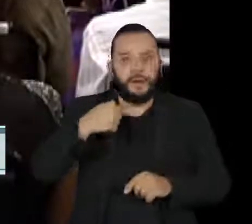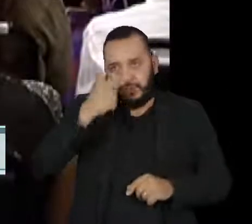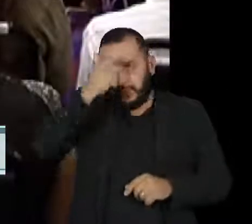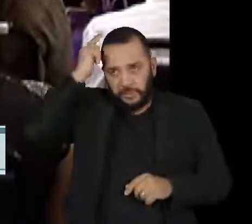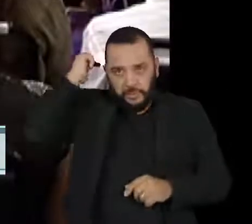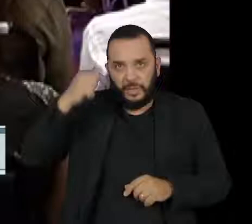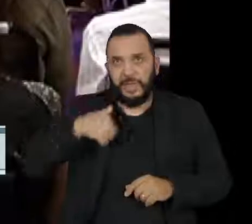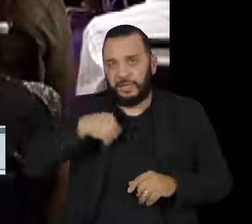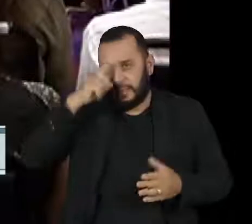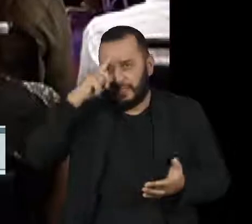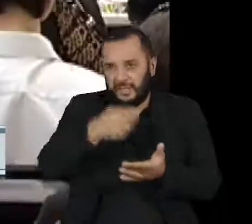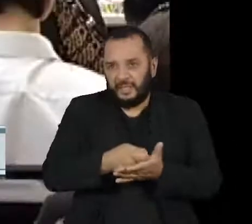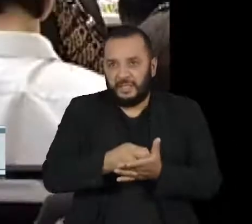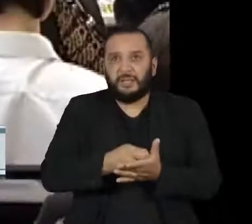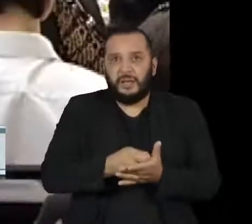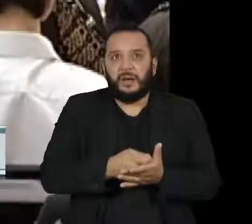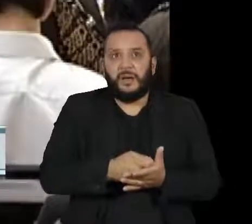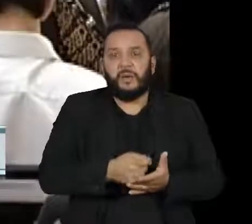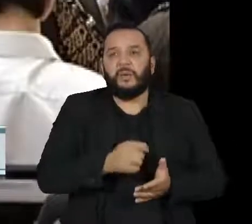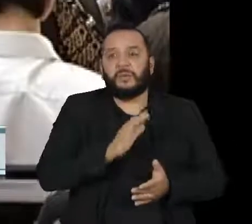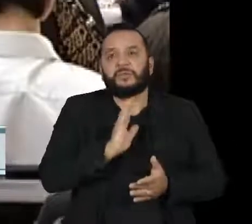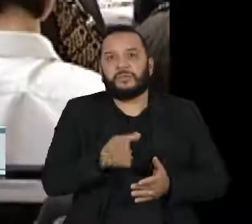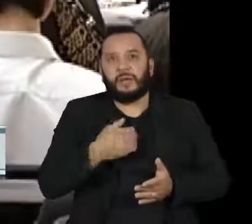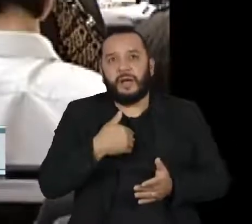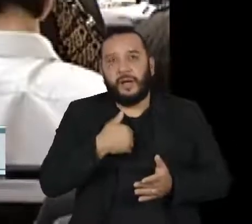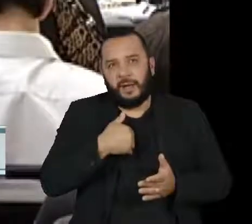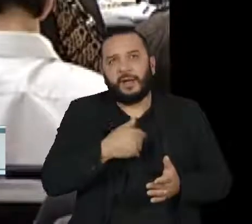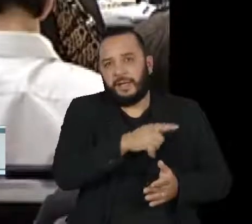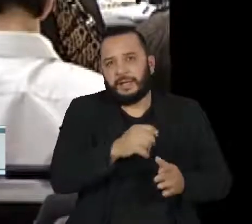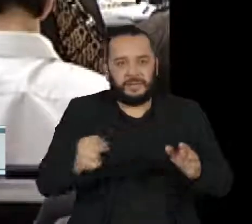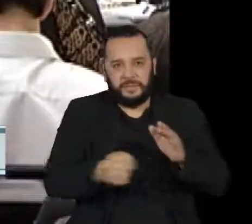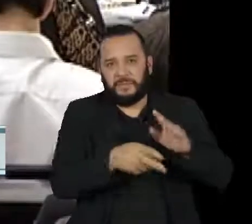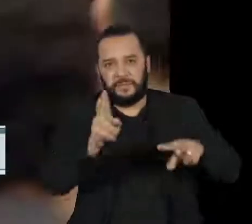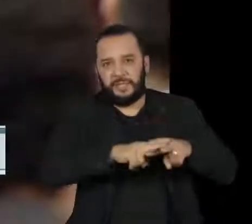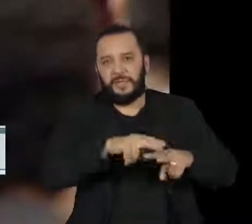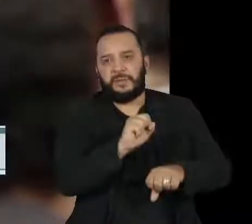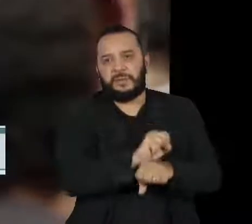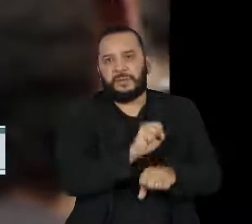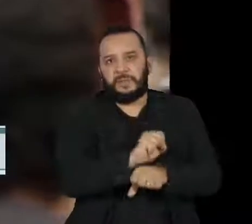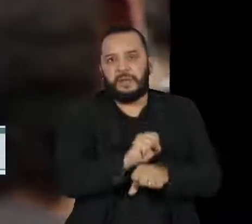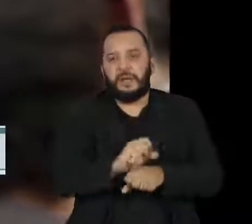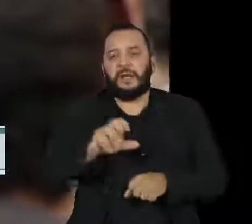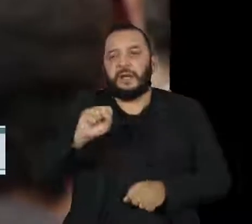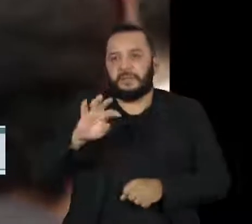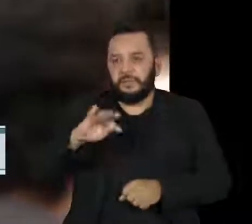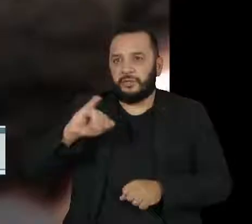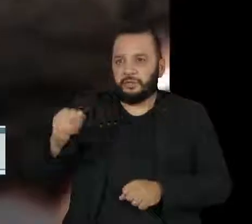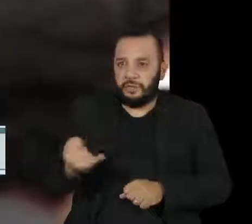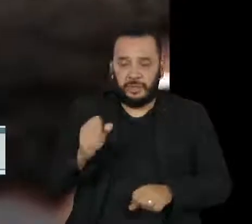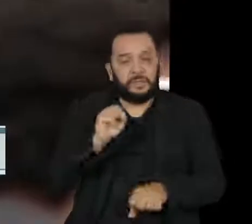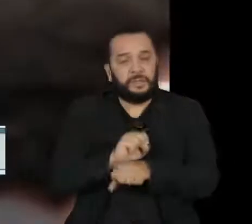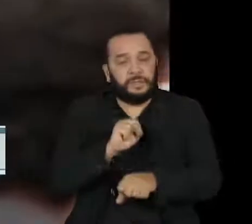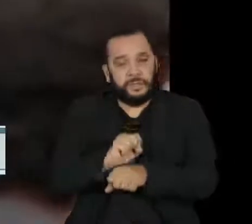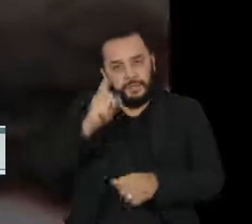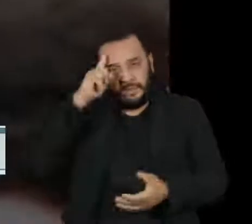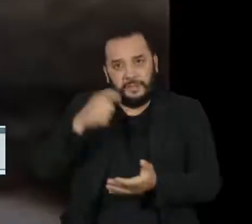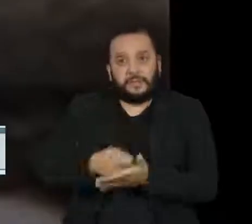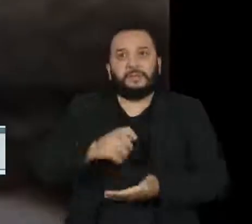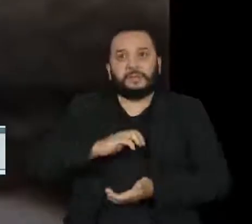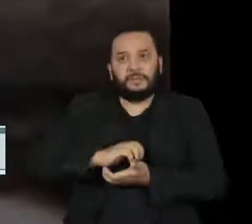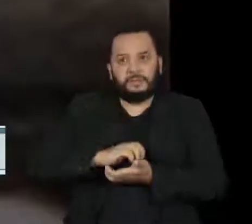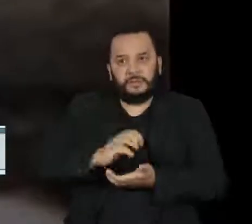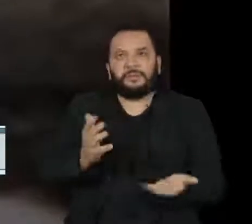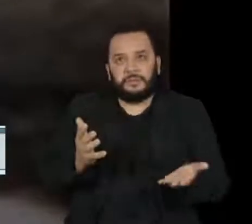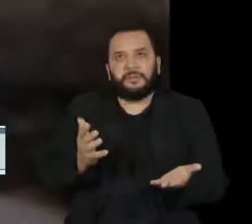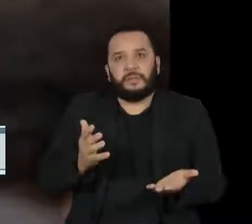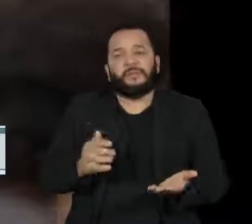de Moraes derrubou decisão que impedia prisão imediata deles assim para o STJ até a decisão final do Supremo Tribunal Federal sobre o tema